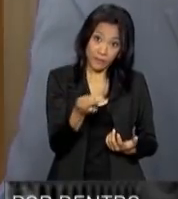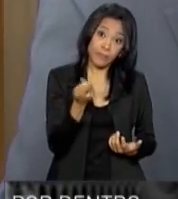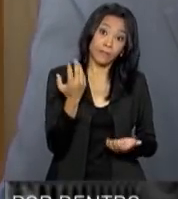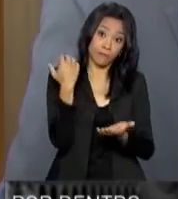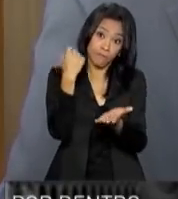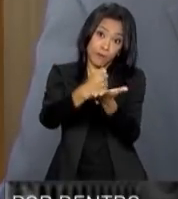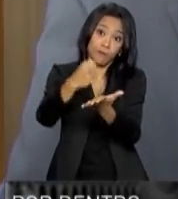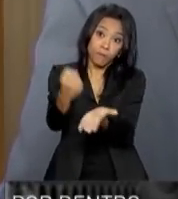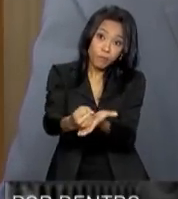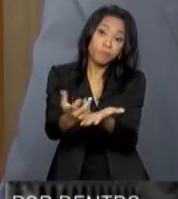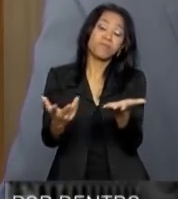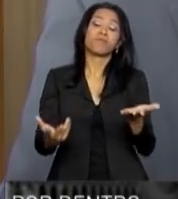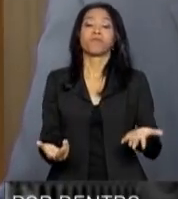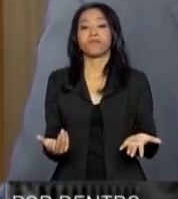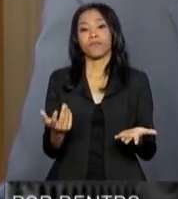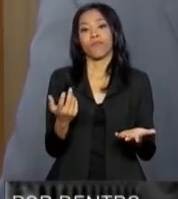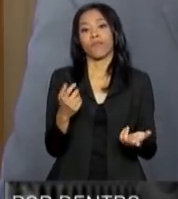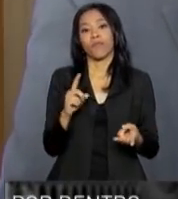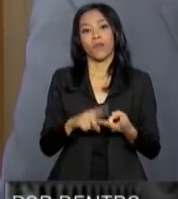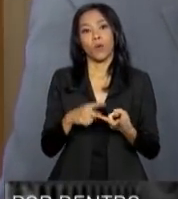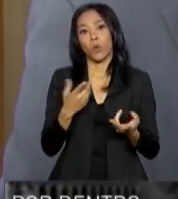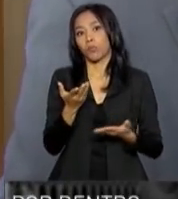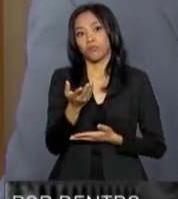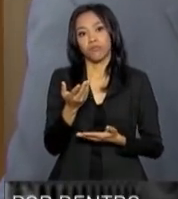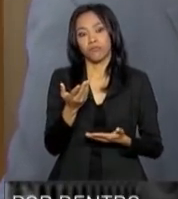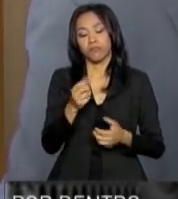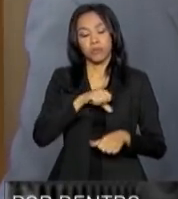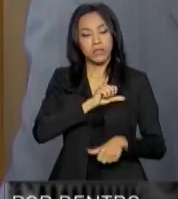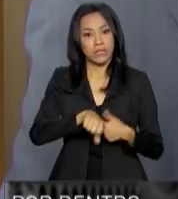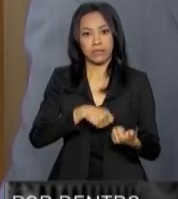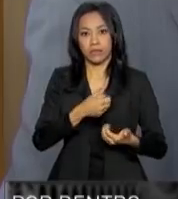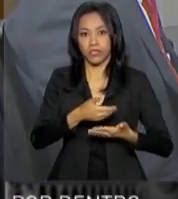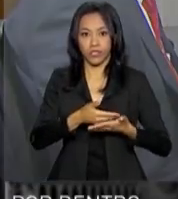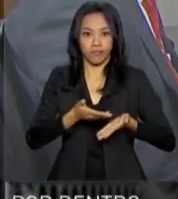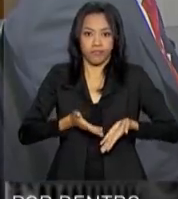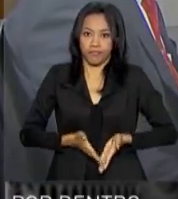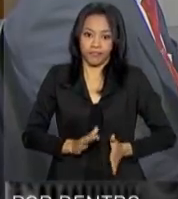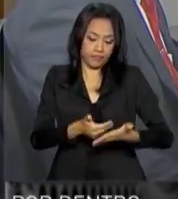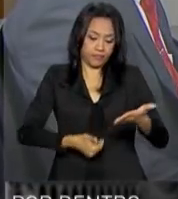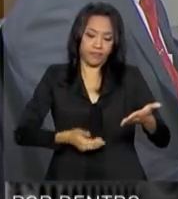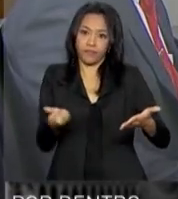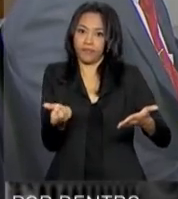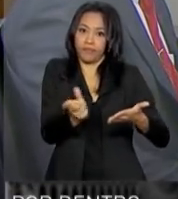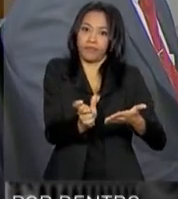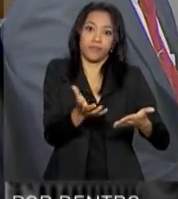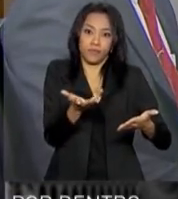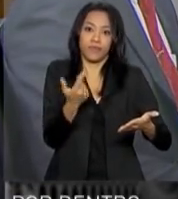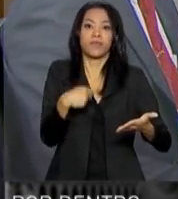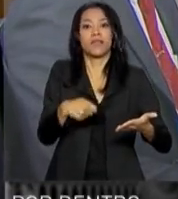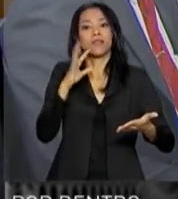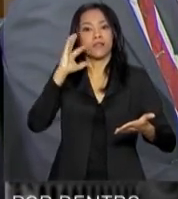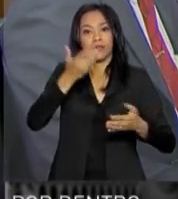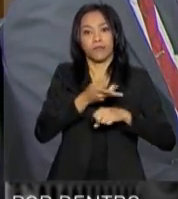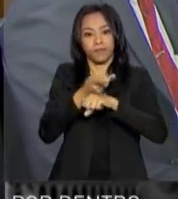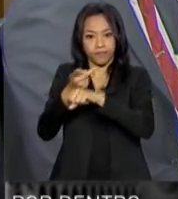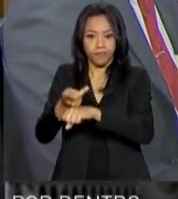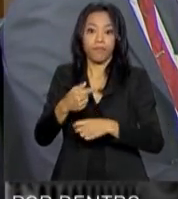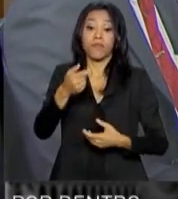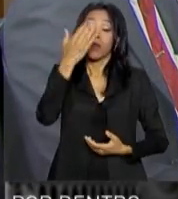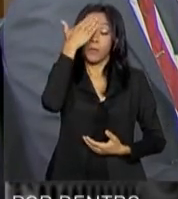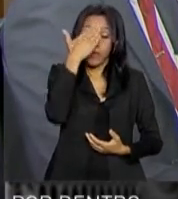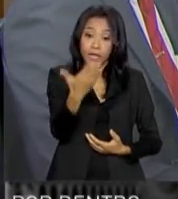por questão de mudança de certidão e etc e tal alessandro ribeiro diretor de benefícios do inss muito obrigada pela sua